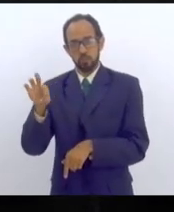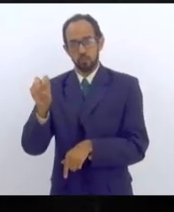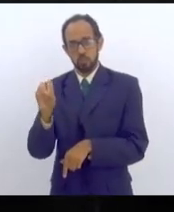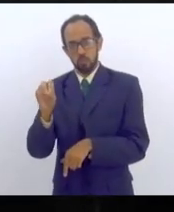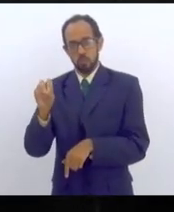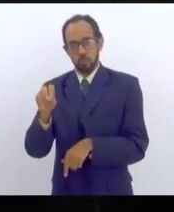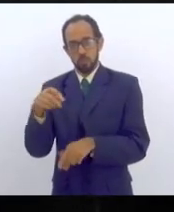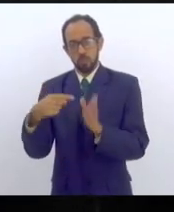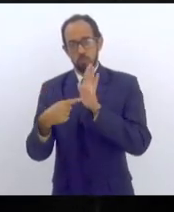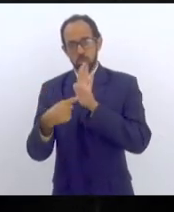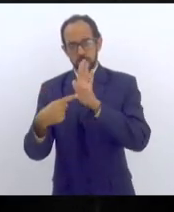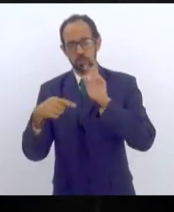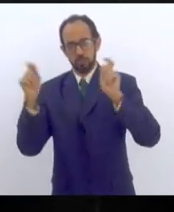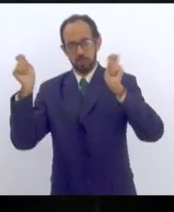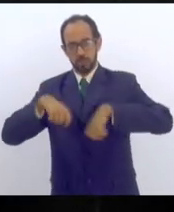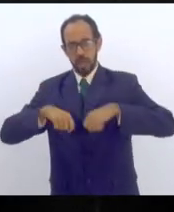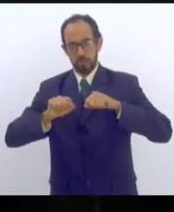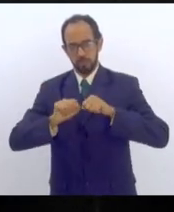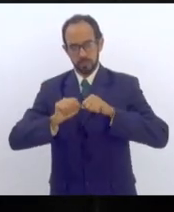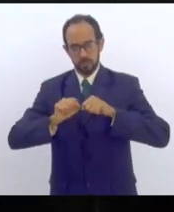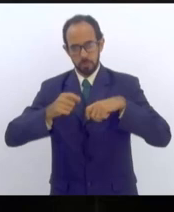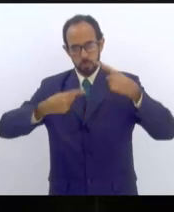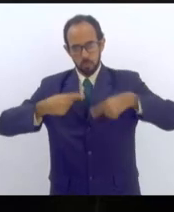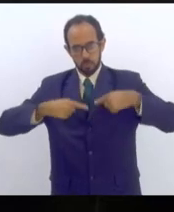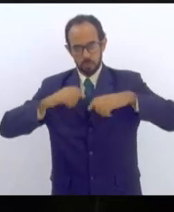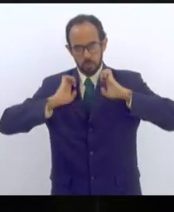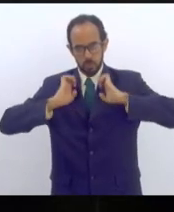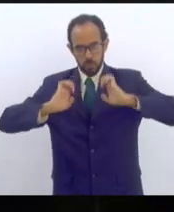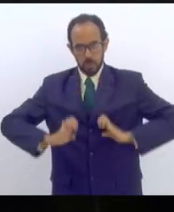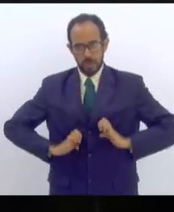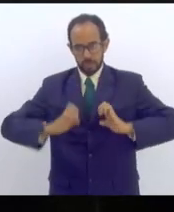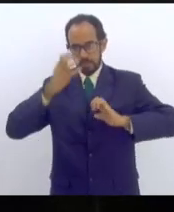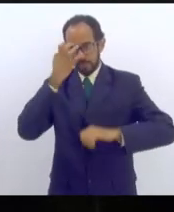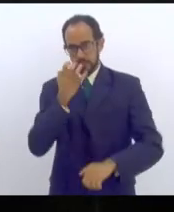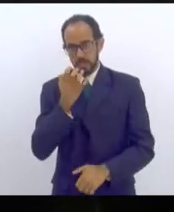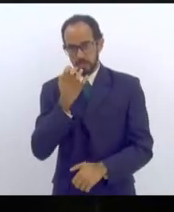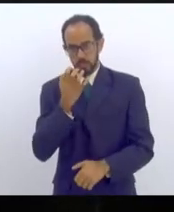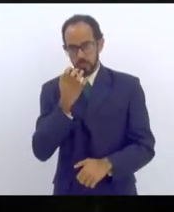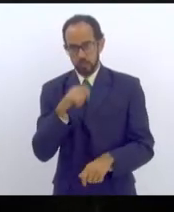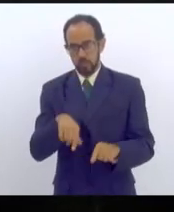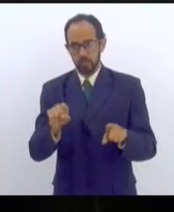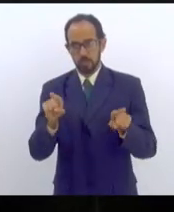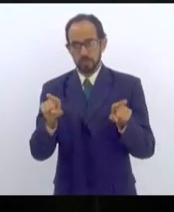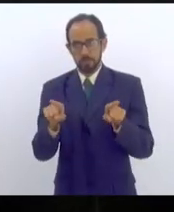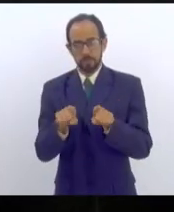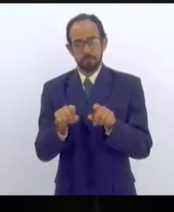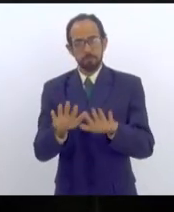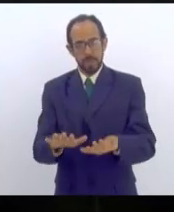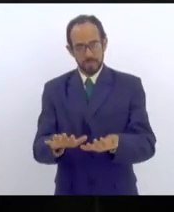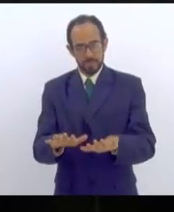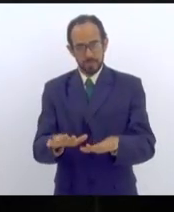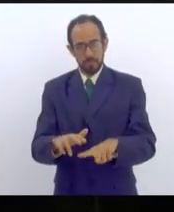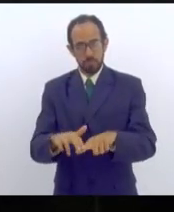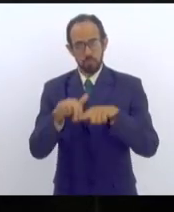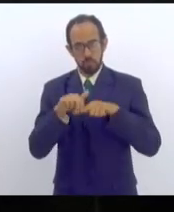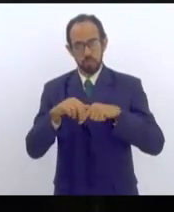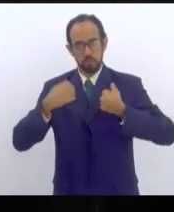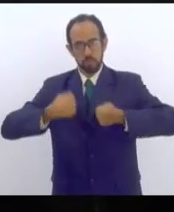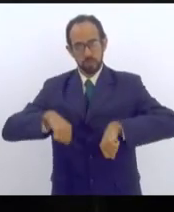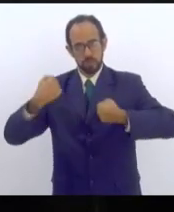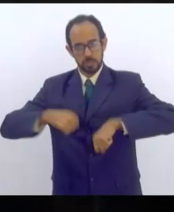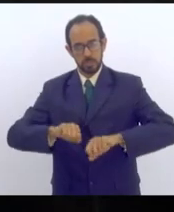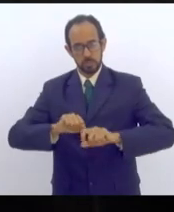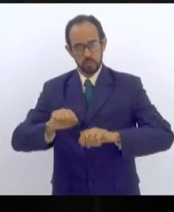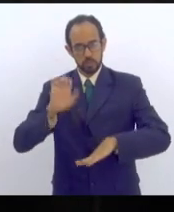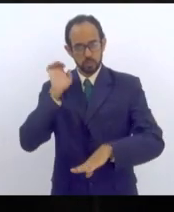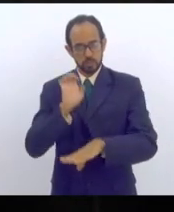possível fazer com política com ética e seriedade. Para tal, necessita-se de um Estado